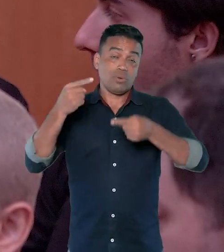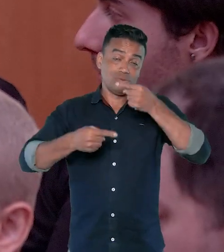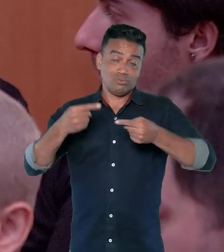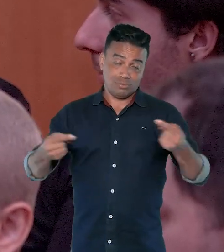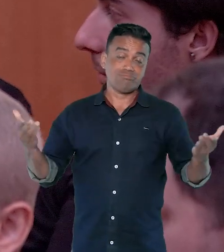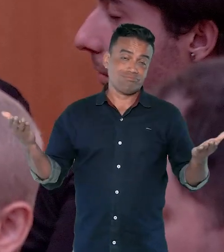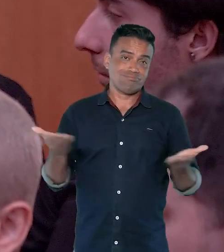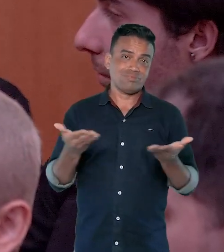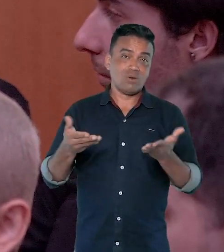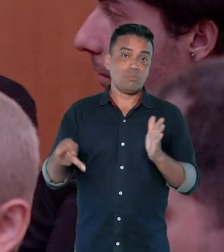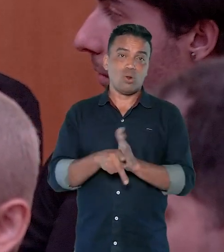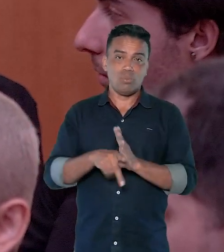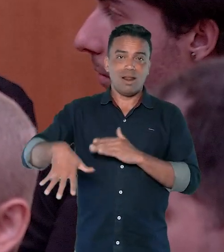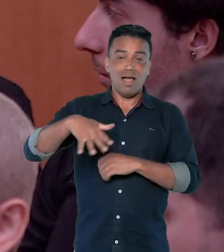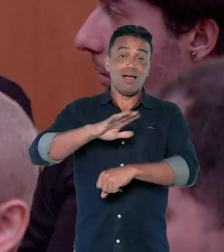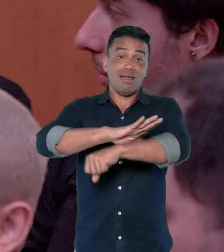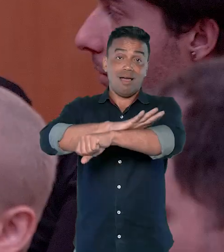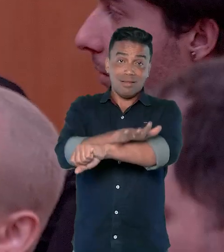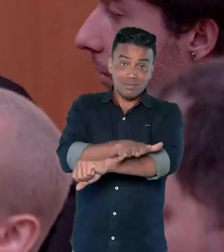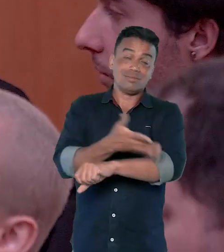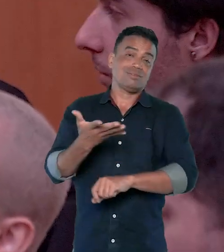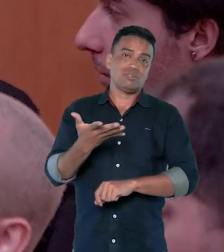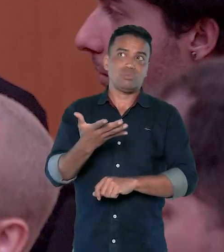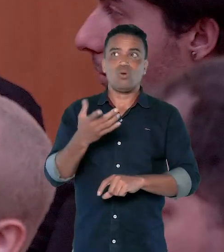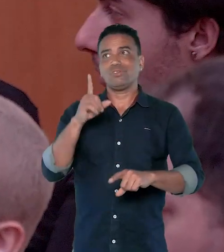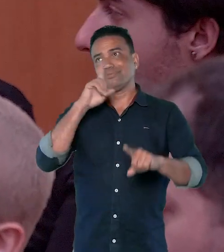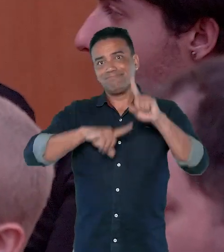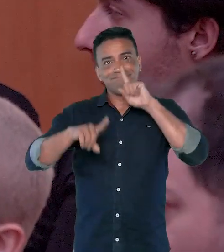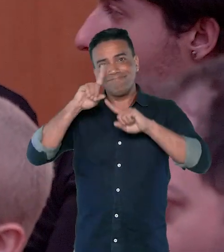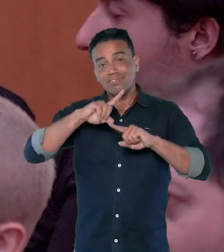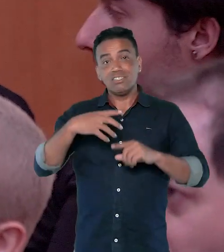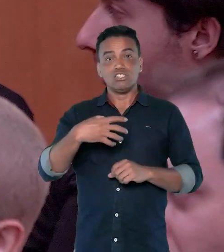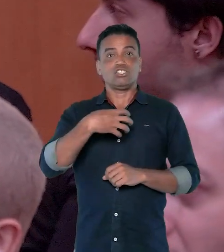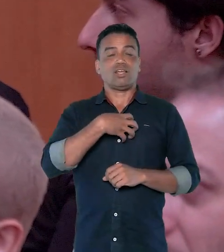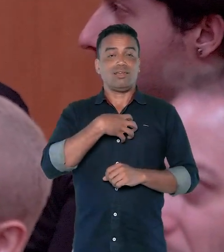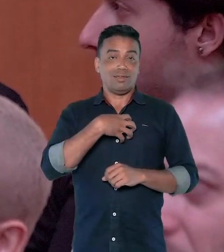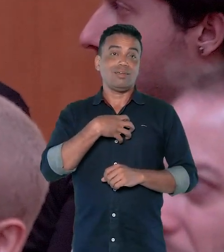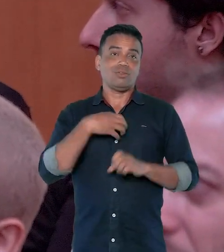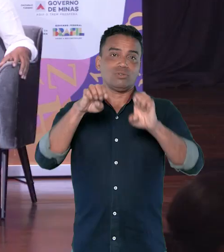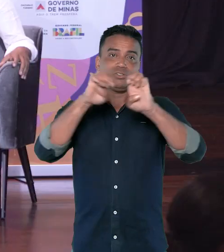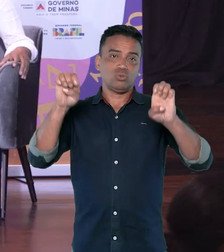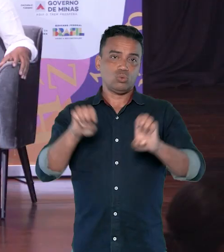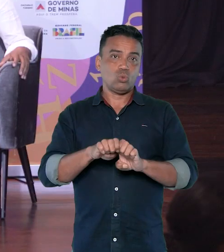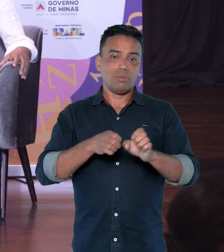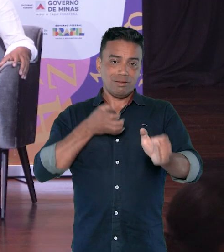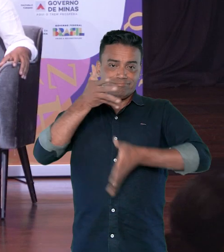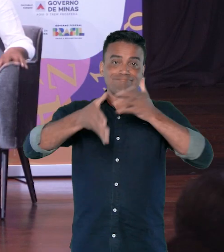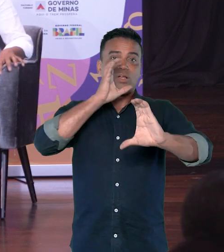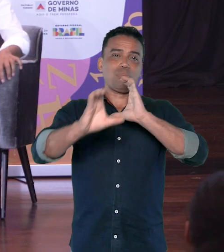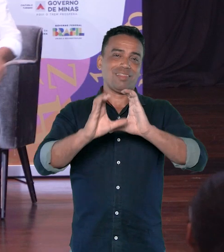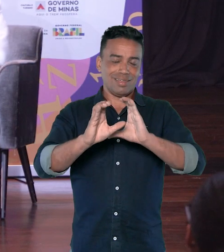agora sobre o racismo e sobre como isso talvez falhe, né? Porque a forma também fala. E aí, é isso.